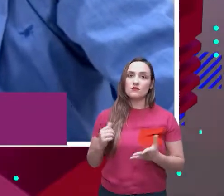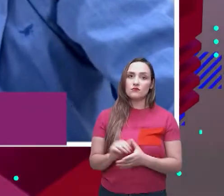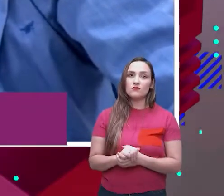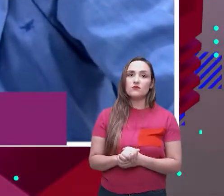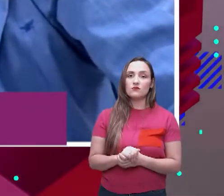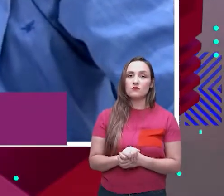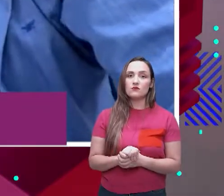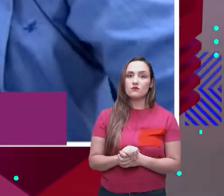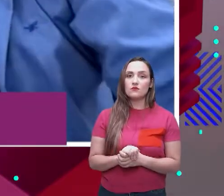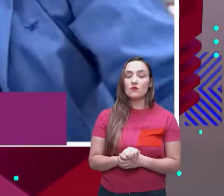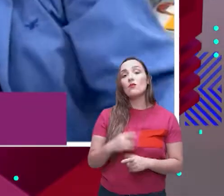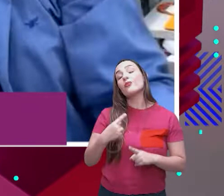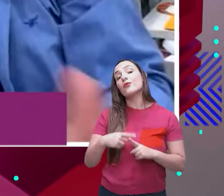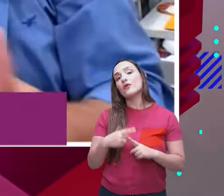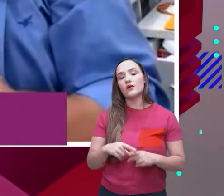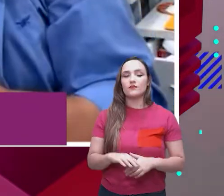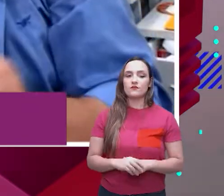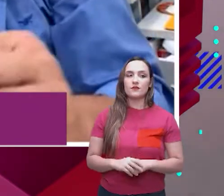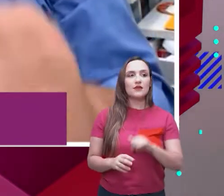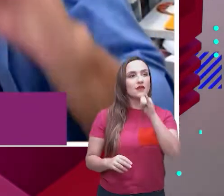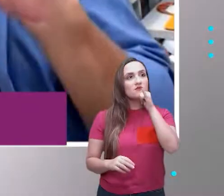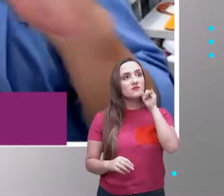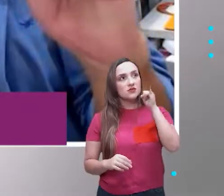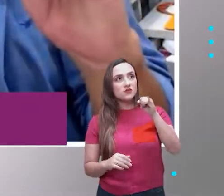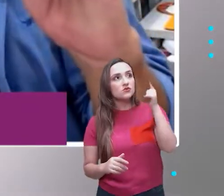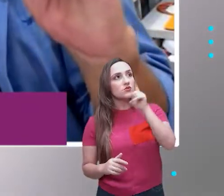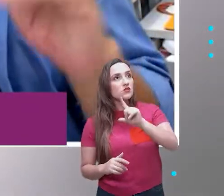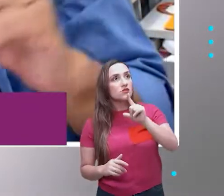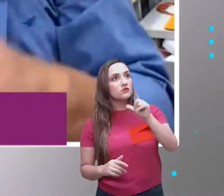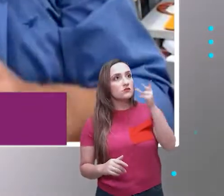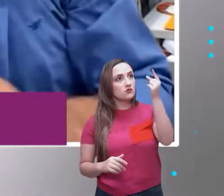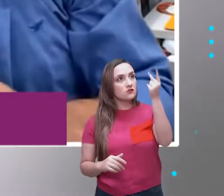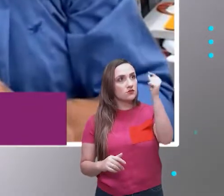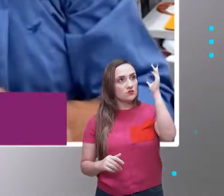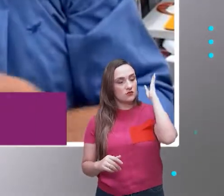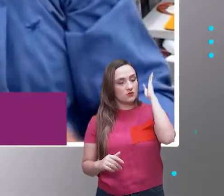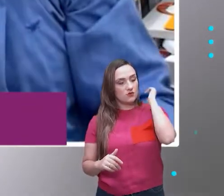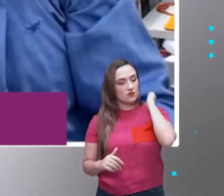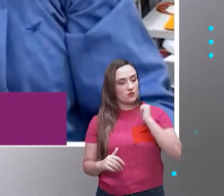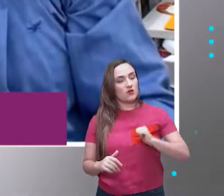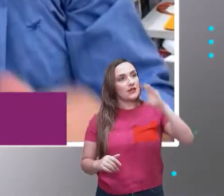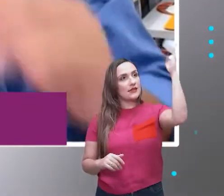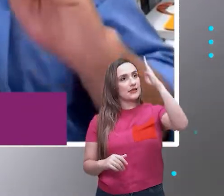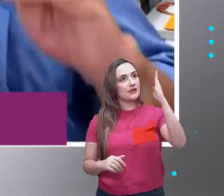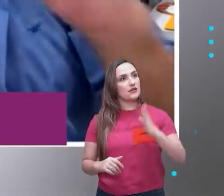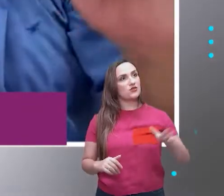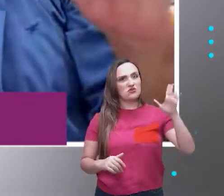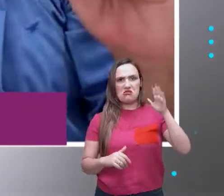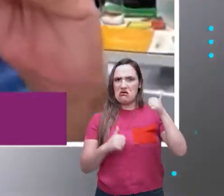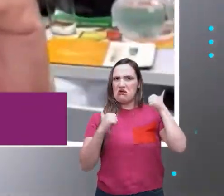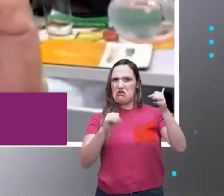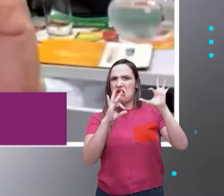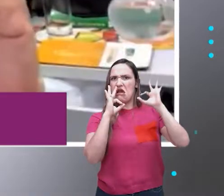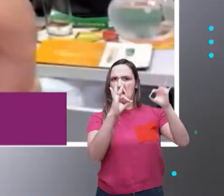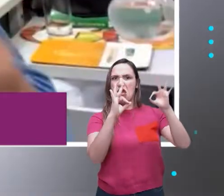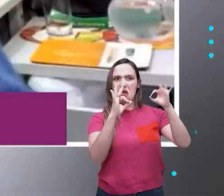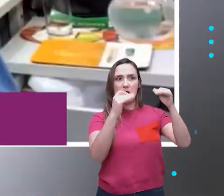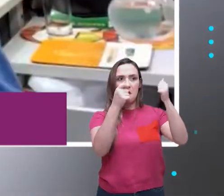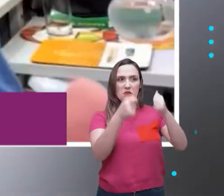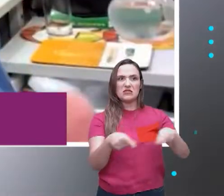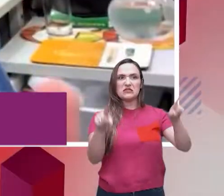equívoco, porque na verdade, se ele alcançou uma bolsa atleta no plano nacional, é porque ele já é um atleta de